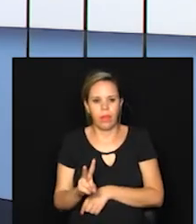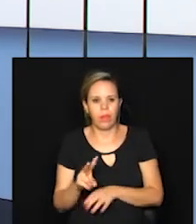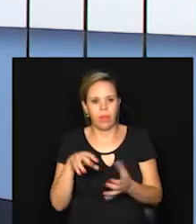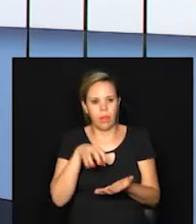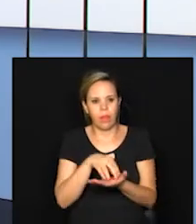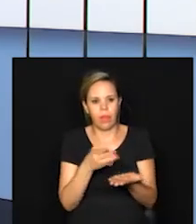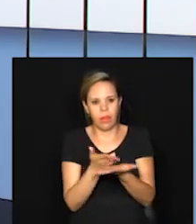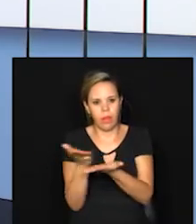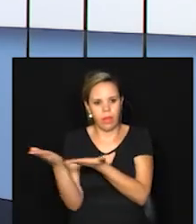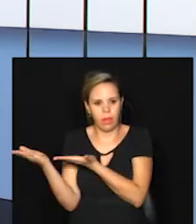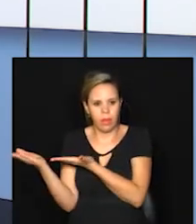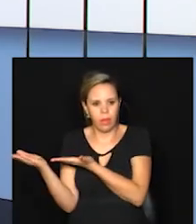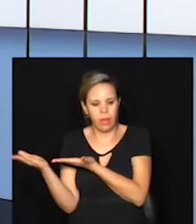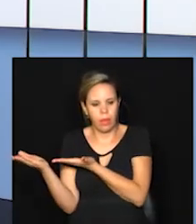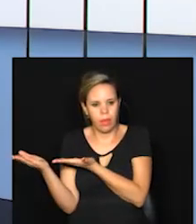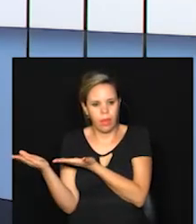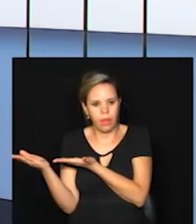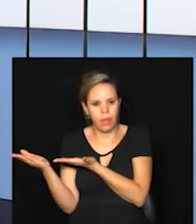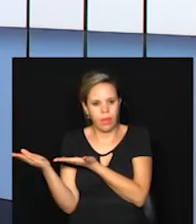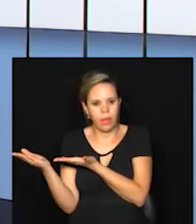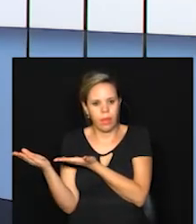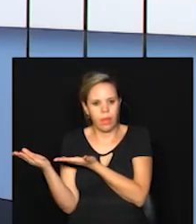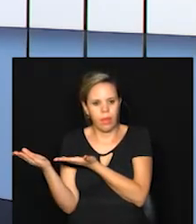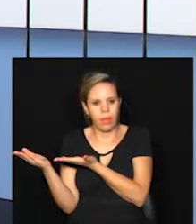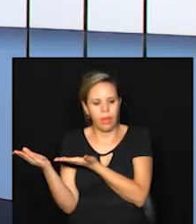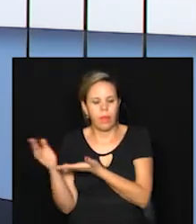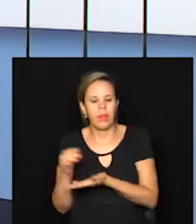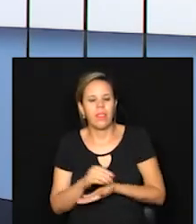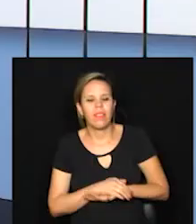cvv.org.br ou então campinas@cvv.org.br.